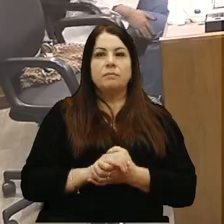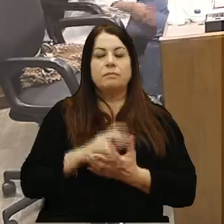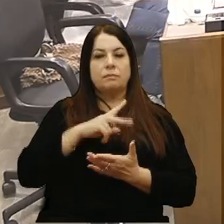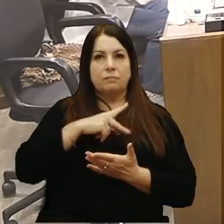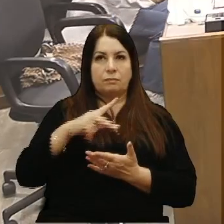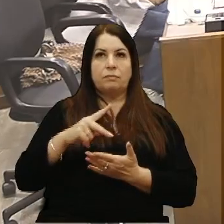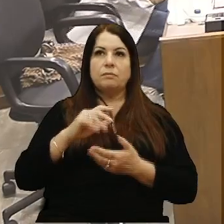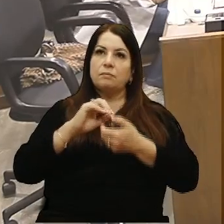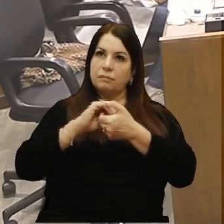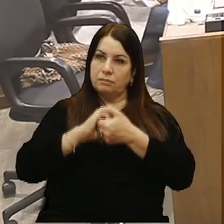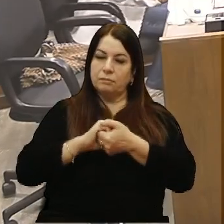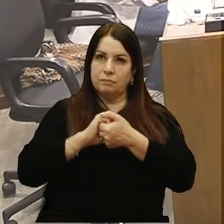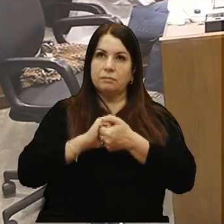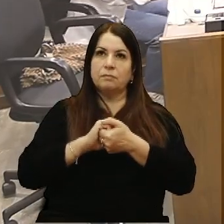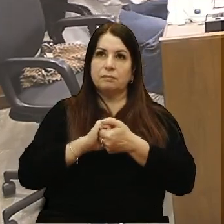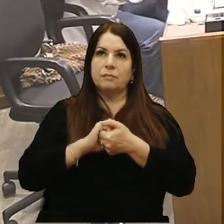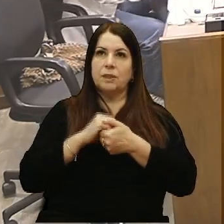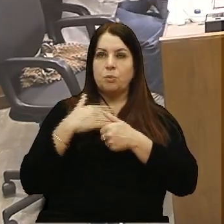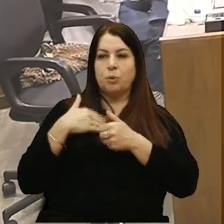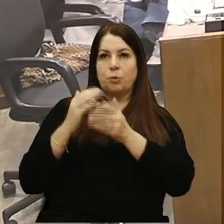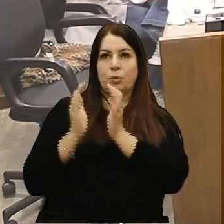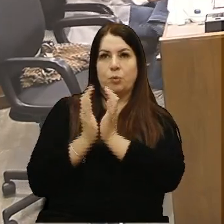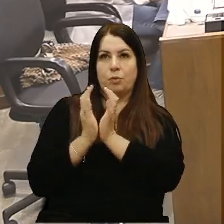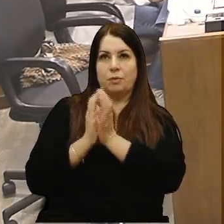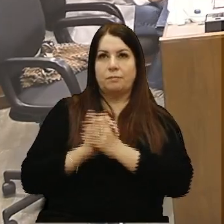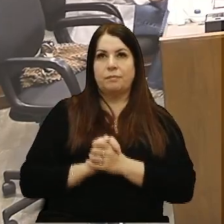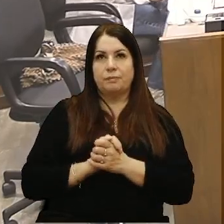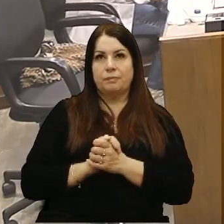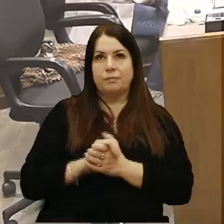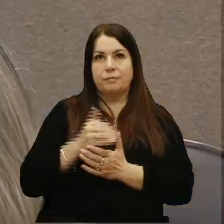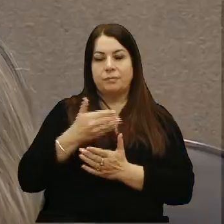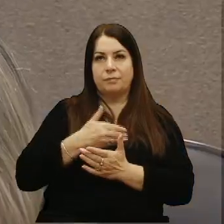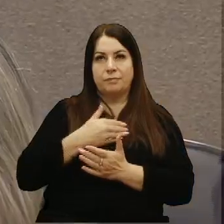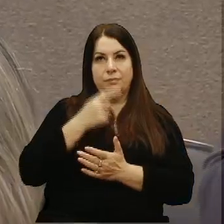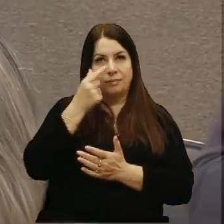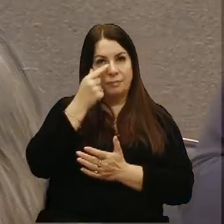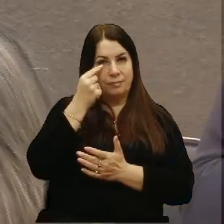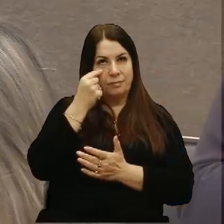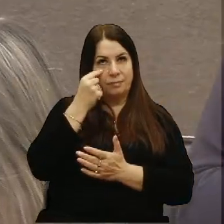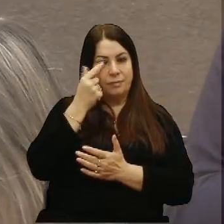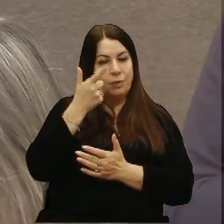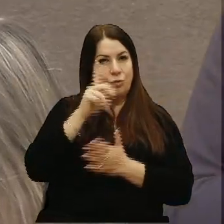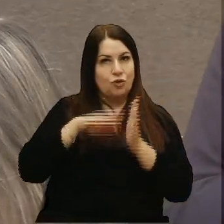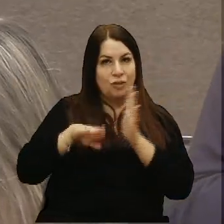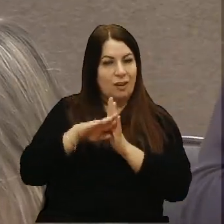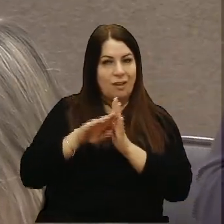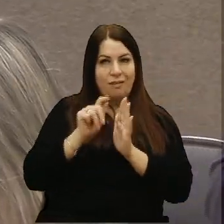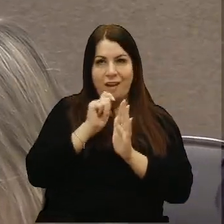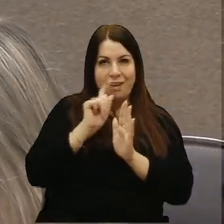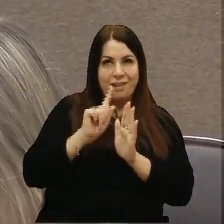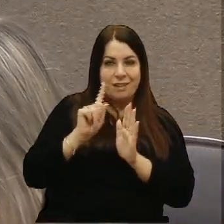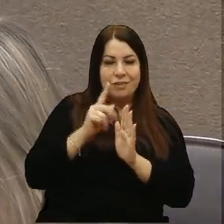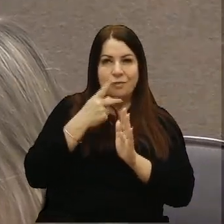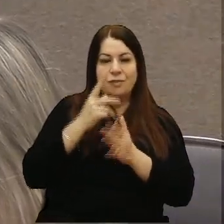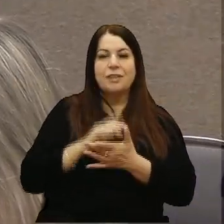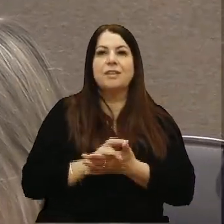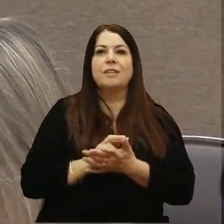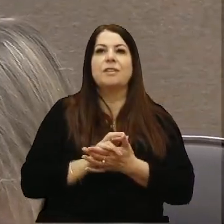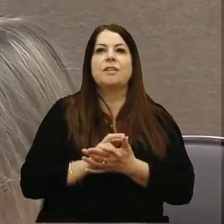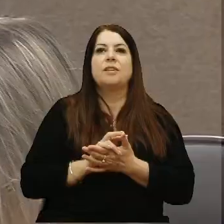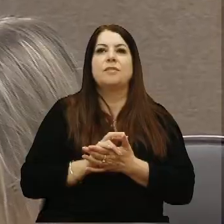Quero só fazer a saudação para o meu colega, amigo Eloy Fris, que não tinha chegado ainda, quando eu citei,